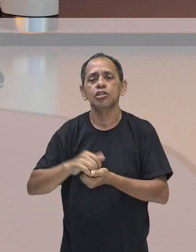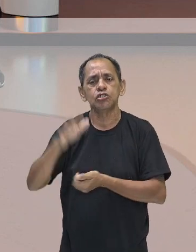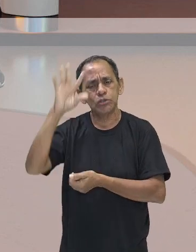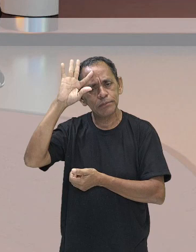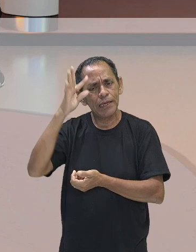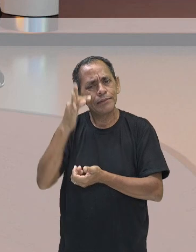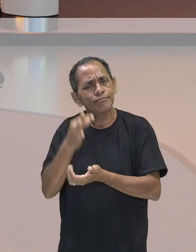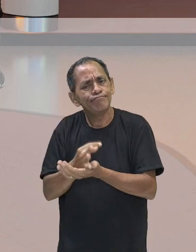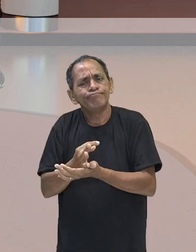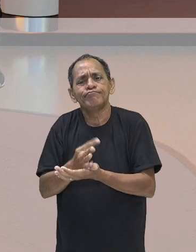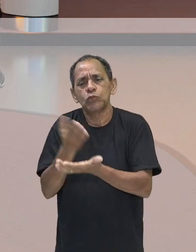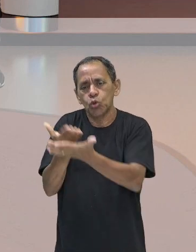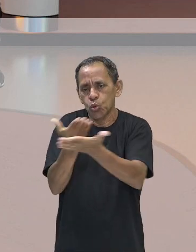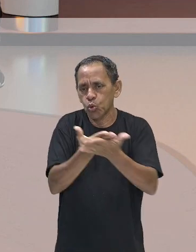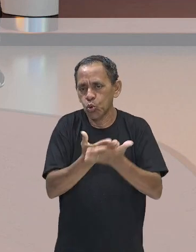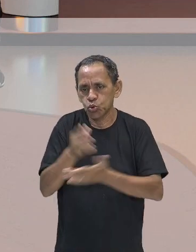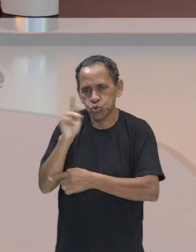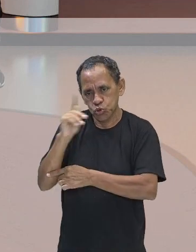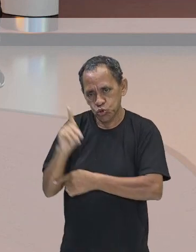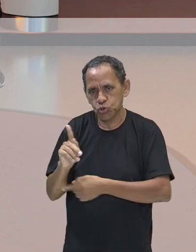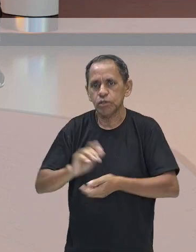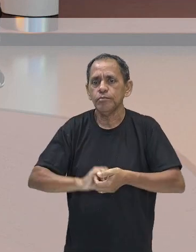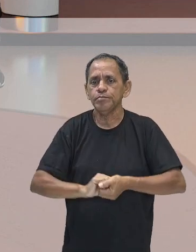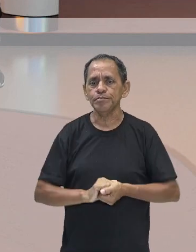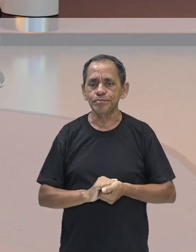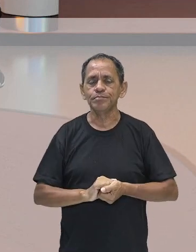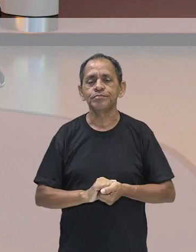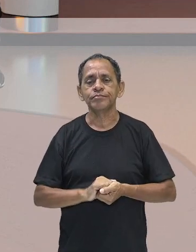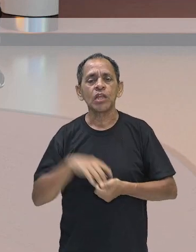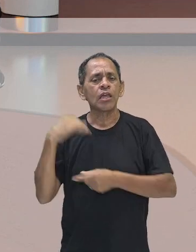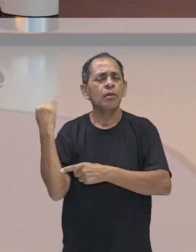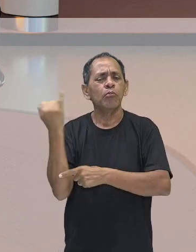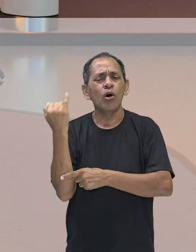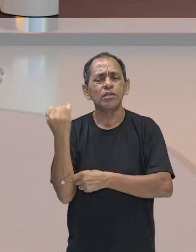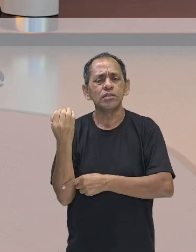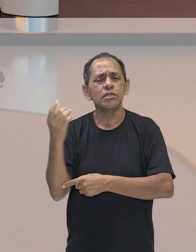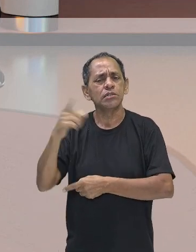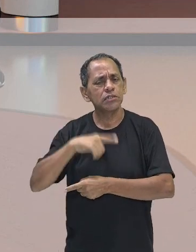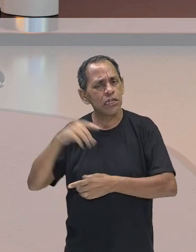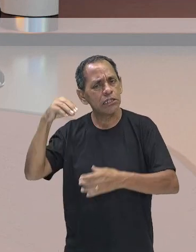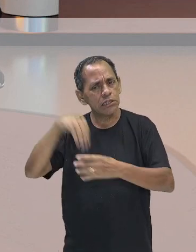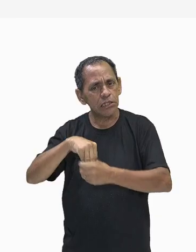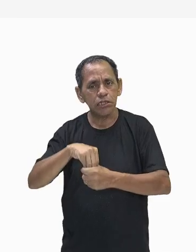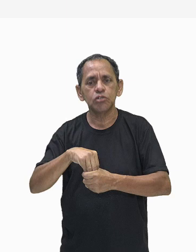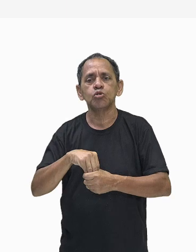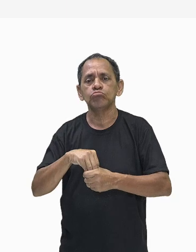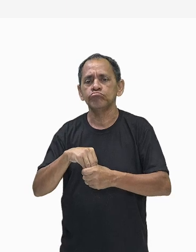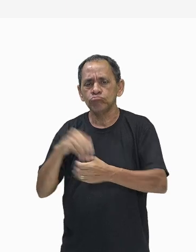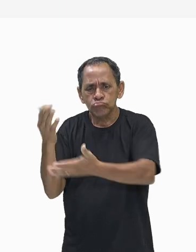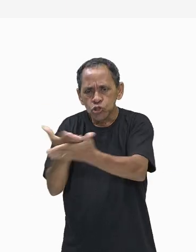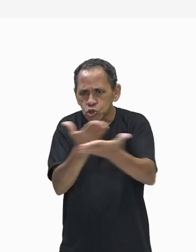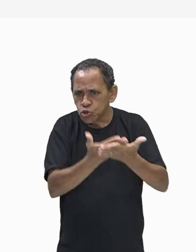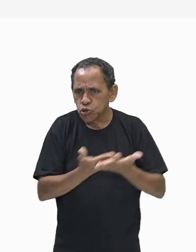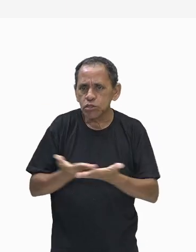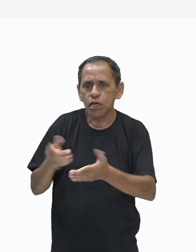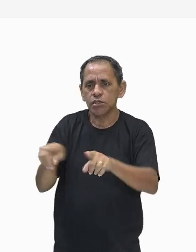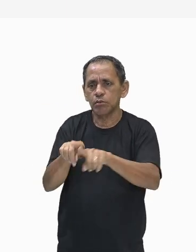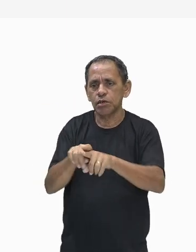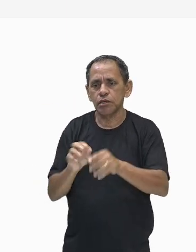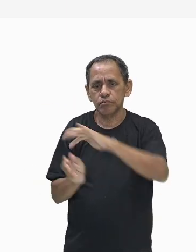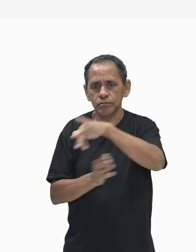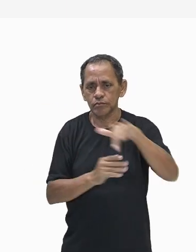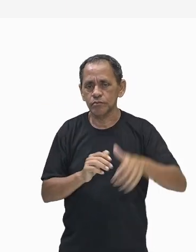ali o estudo da história, o quão importante é estudar história. Vamos adiante com o texto. Vamos lá, gente.